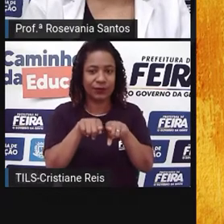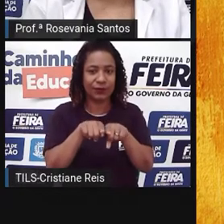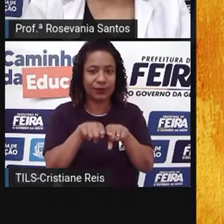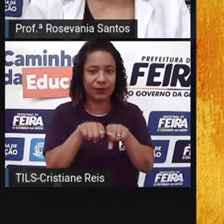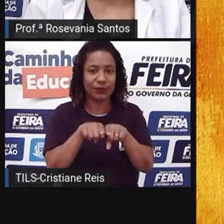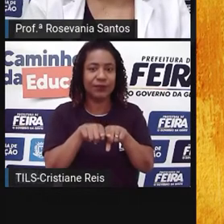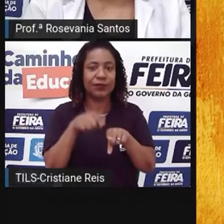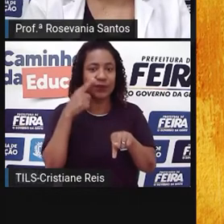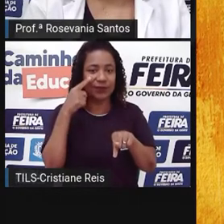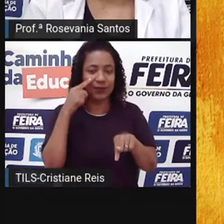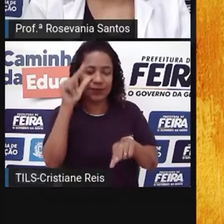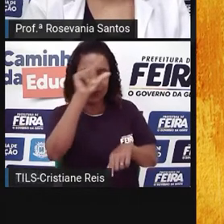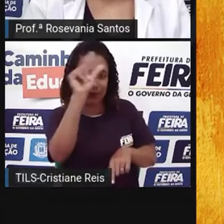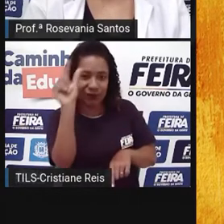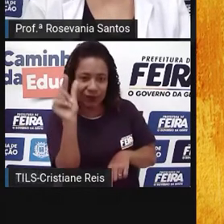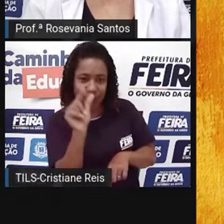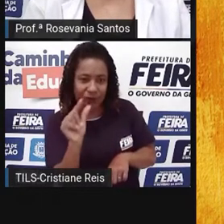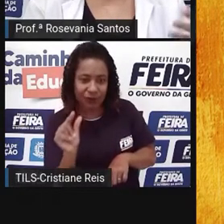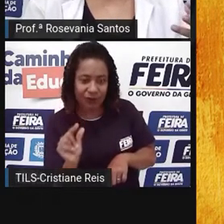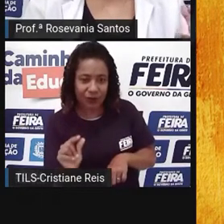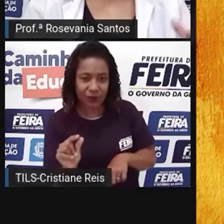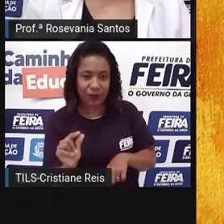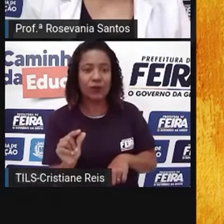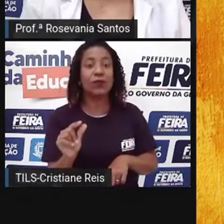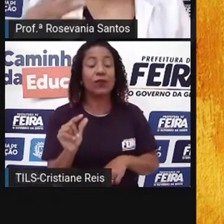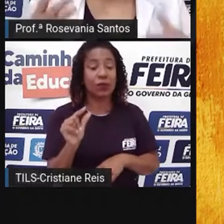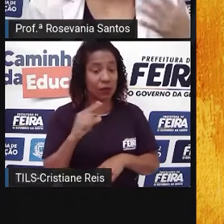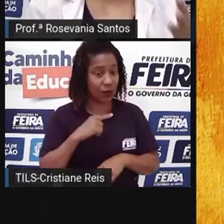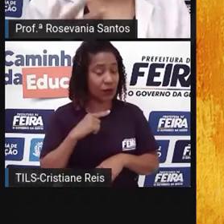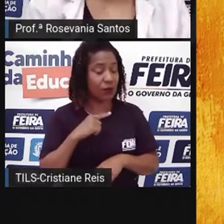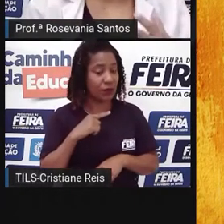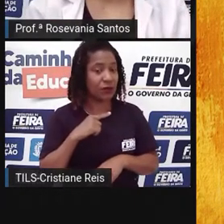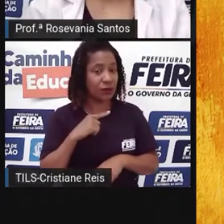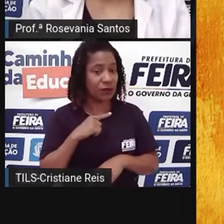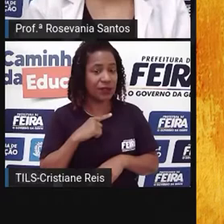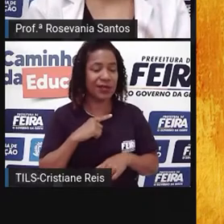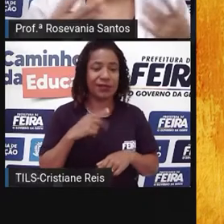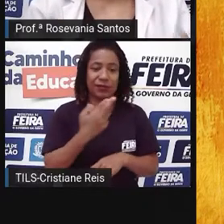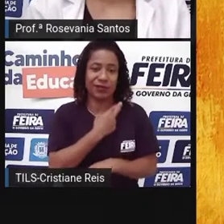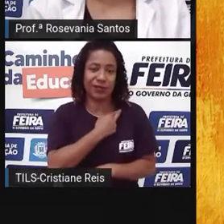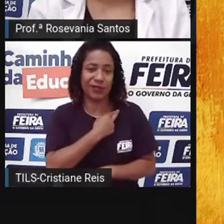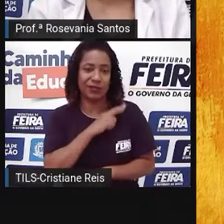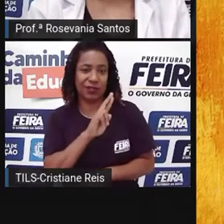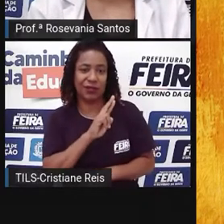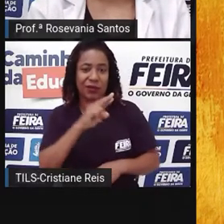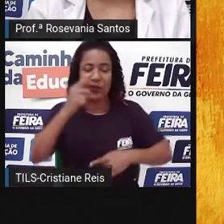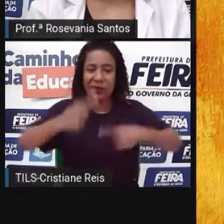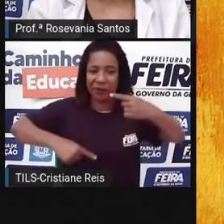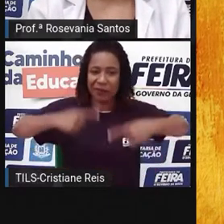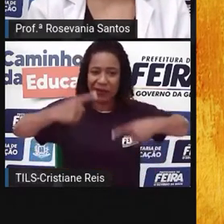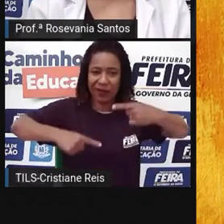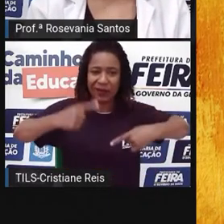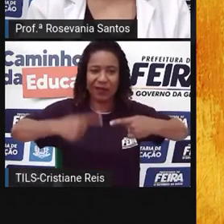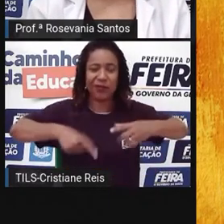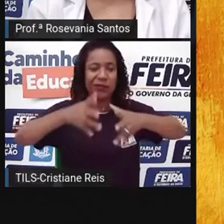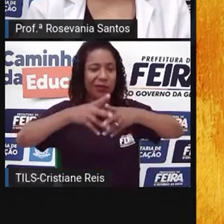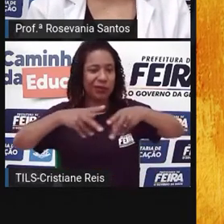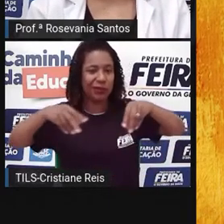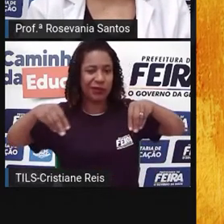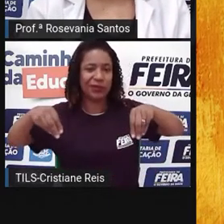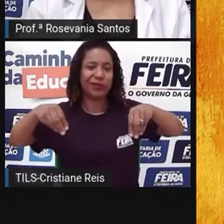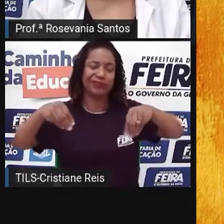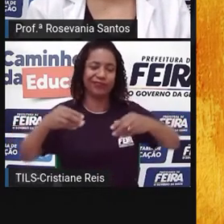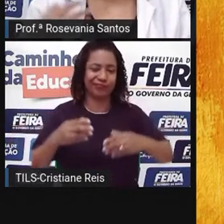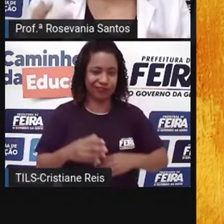desse pedacinho aqui da península, que tem toda essa parte religiosa que briga, né, por esse território, e que